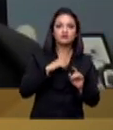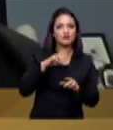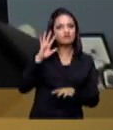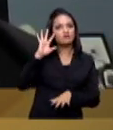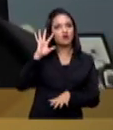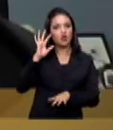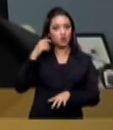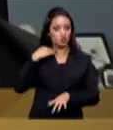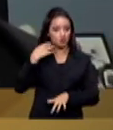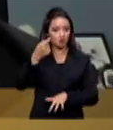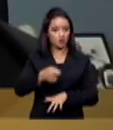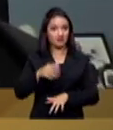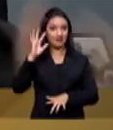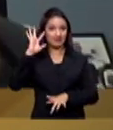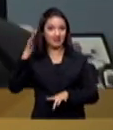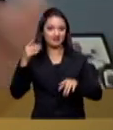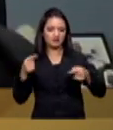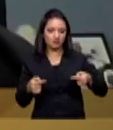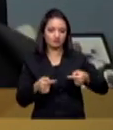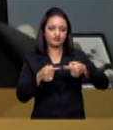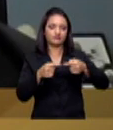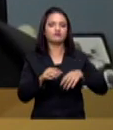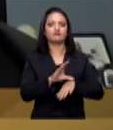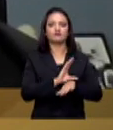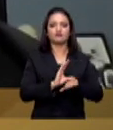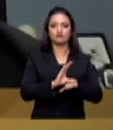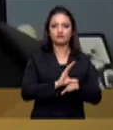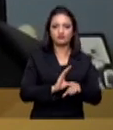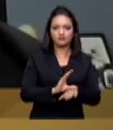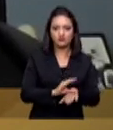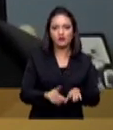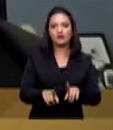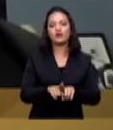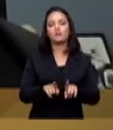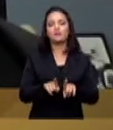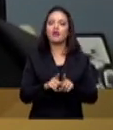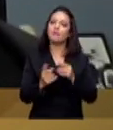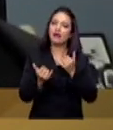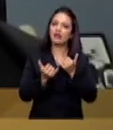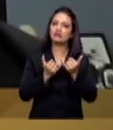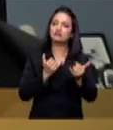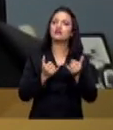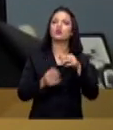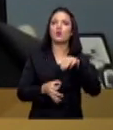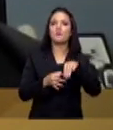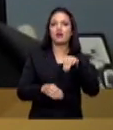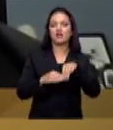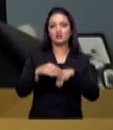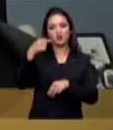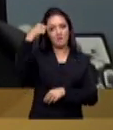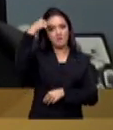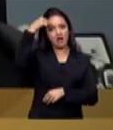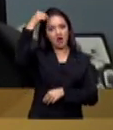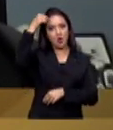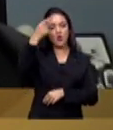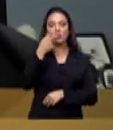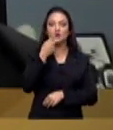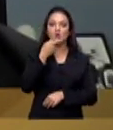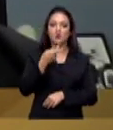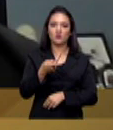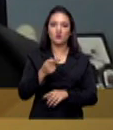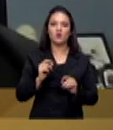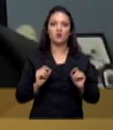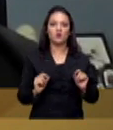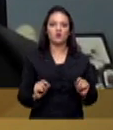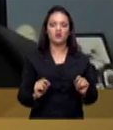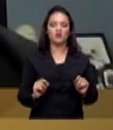que, no sentido que também se aproxima da posição do ministro Barroso, que para